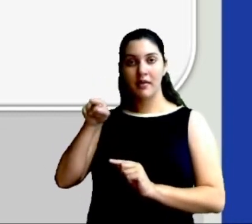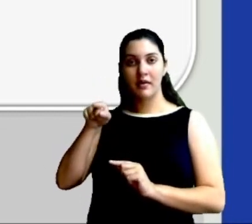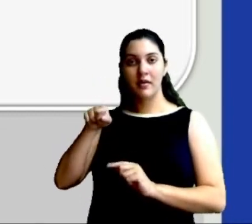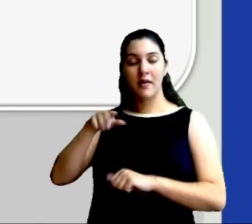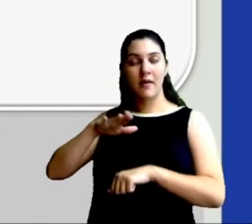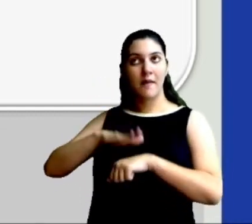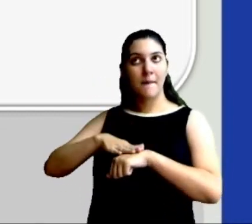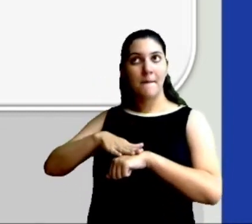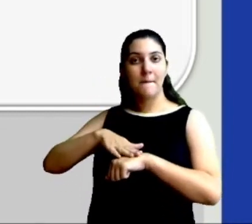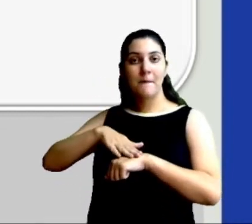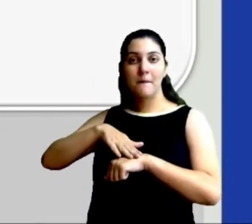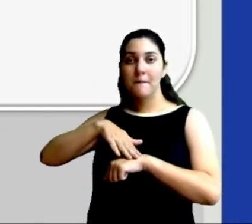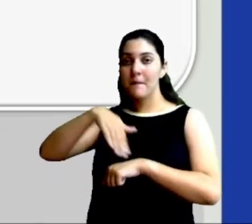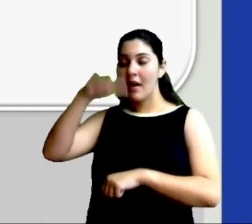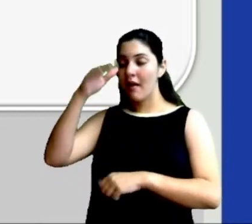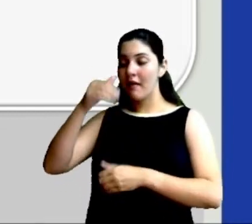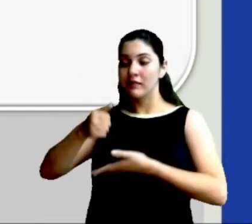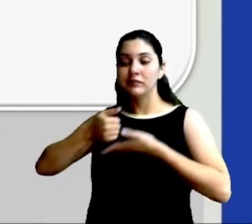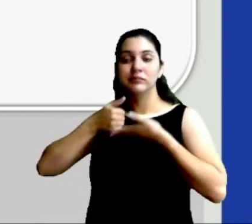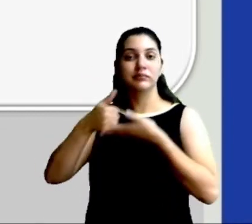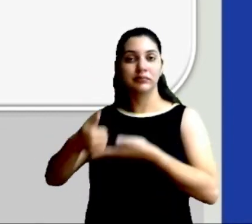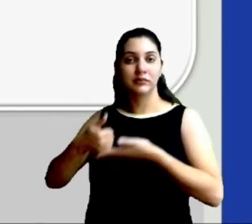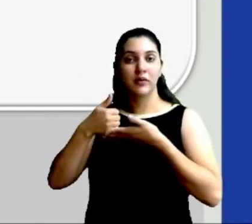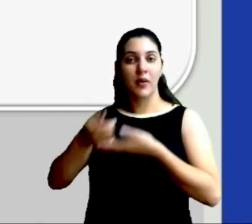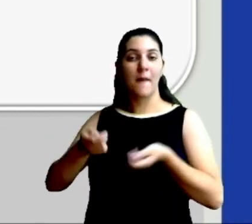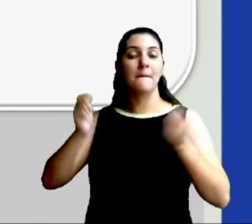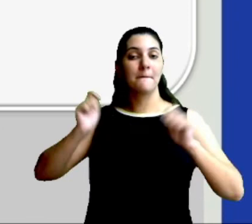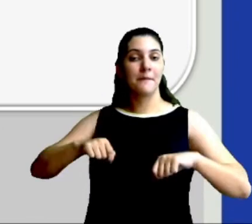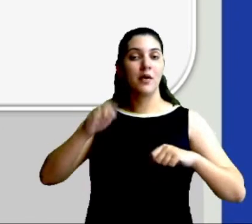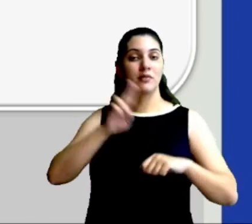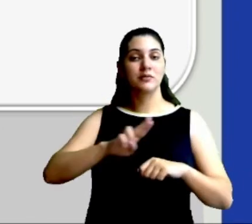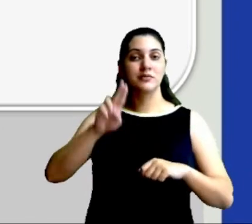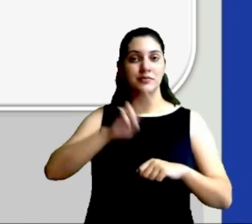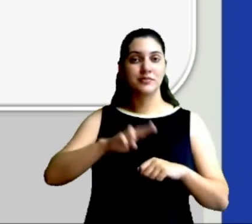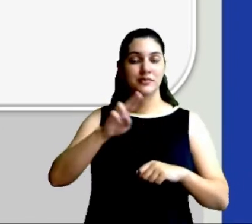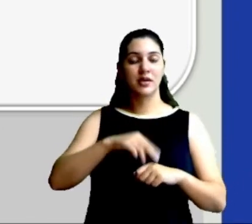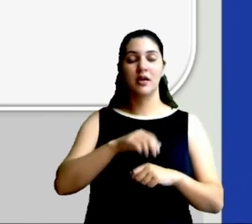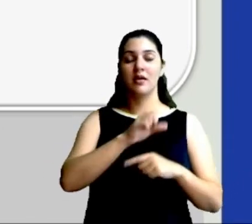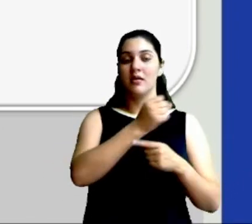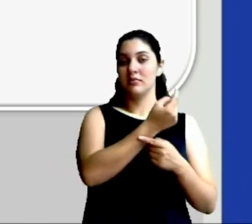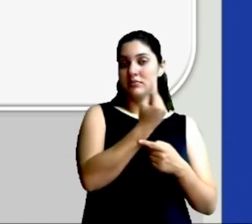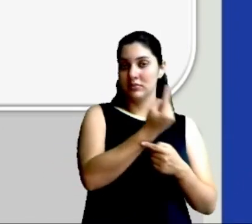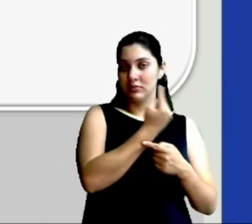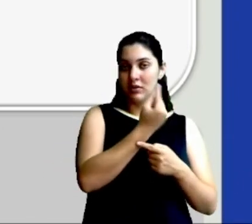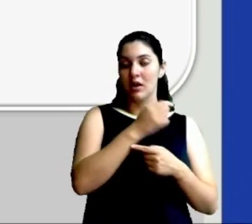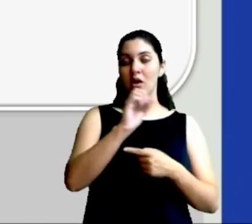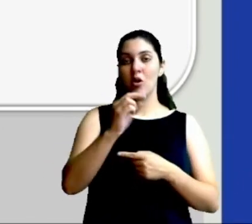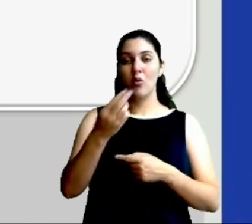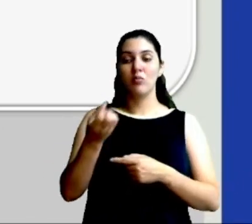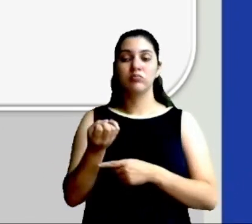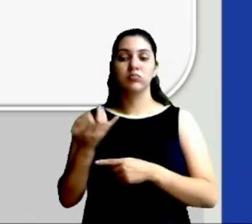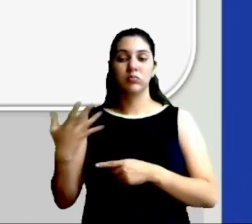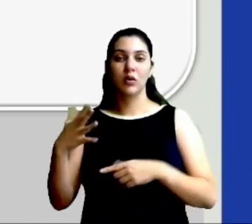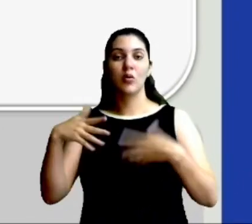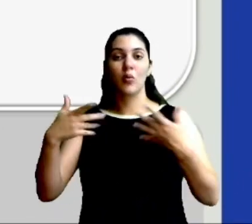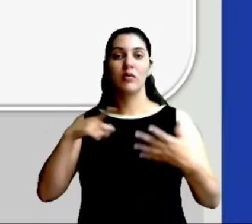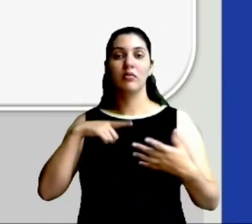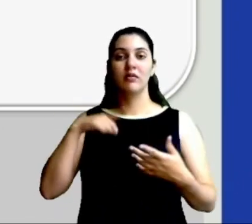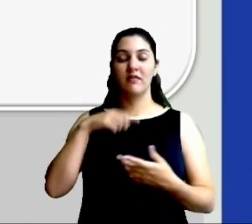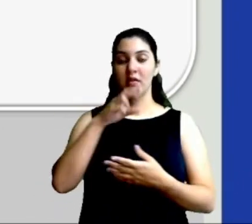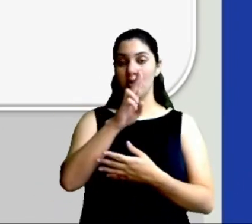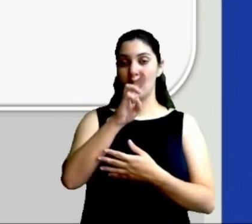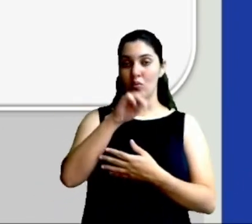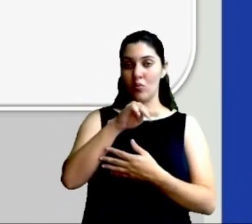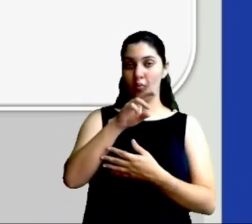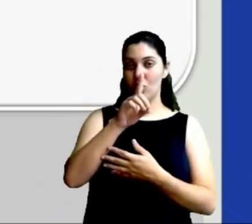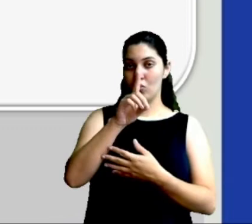dos que mais contribuíram. Então, posso utilizar tanto a forma singular quanto a forma plural, quando houver a expressão um